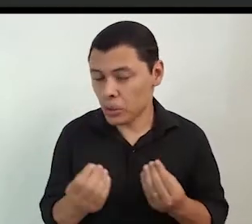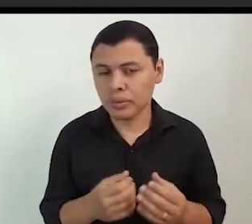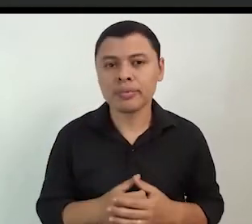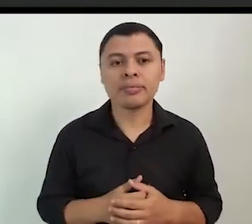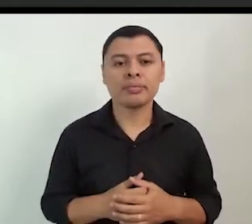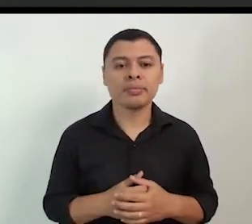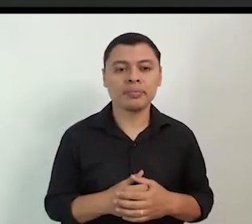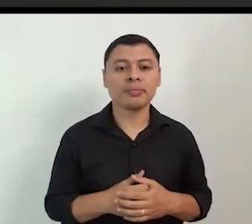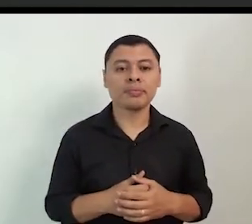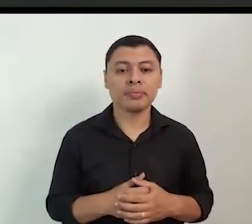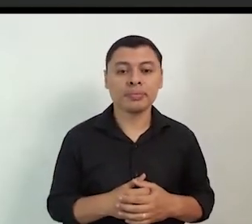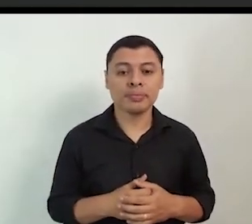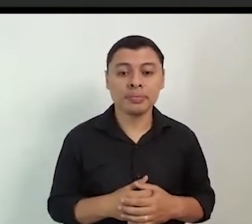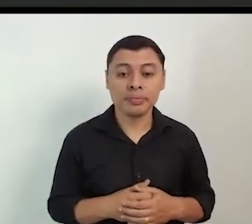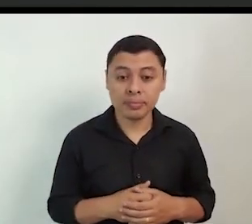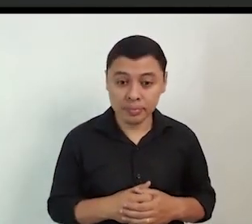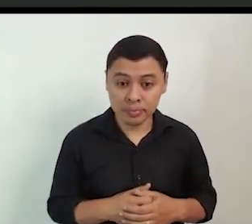Então, segundo